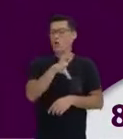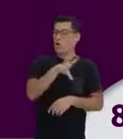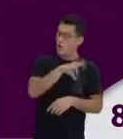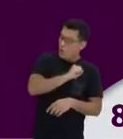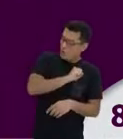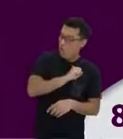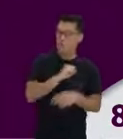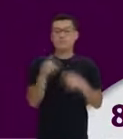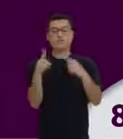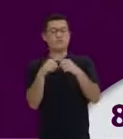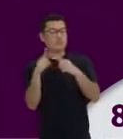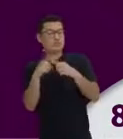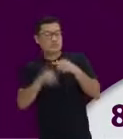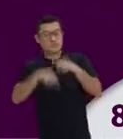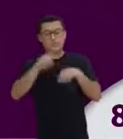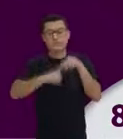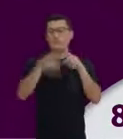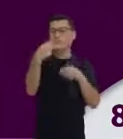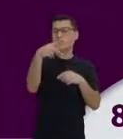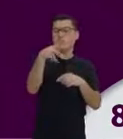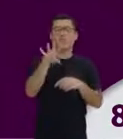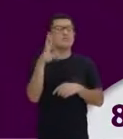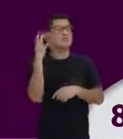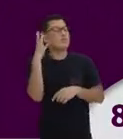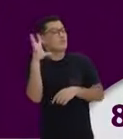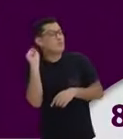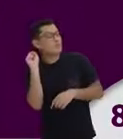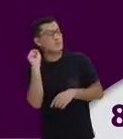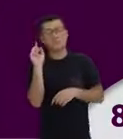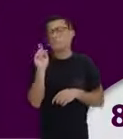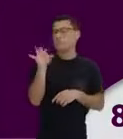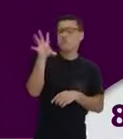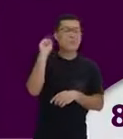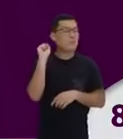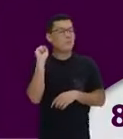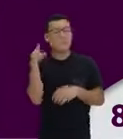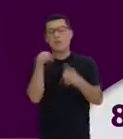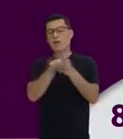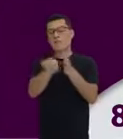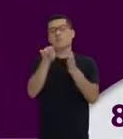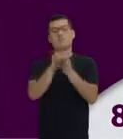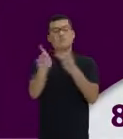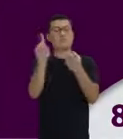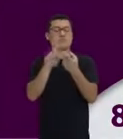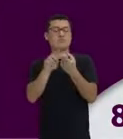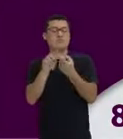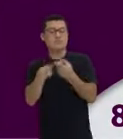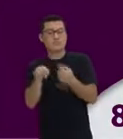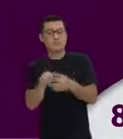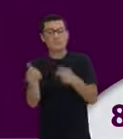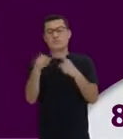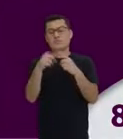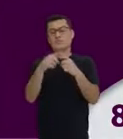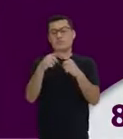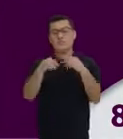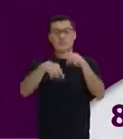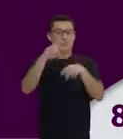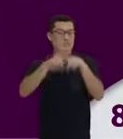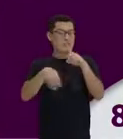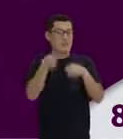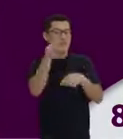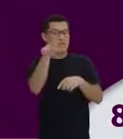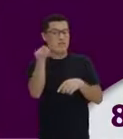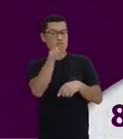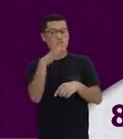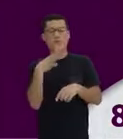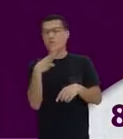gosta os tipos de instrumentos que você escuta que você não escuta eu perguntei para você o tipo de instrumento que você